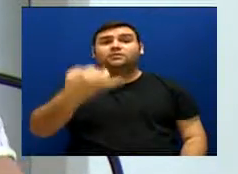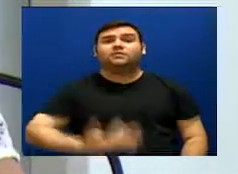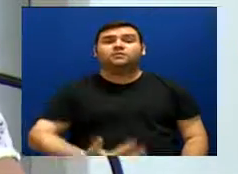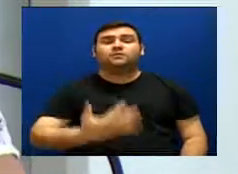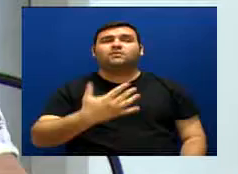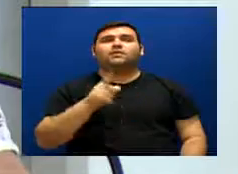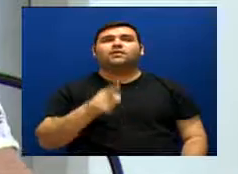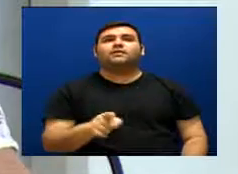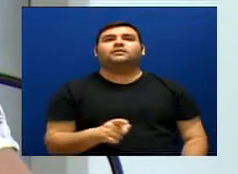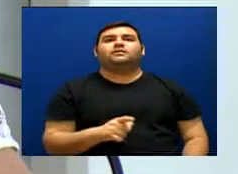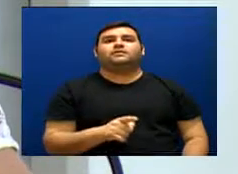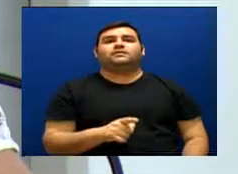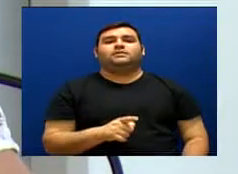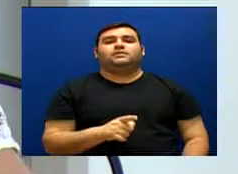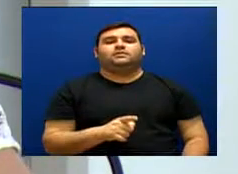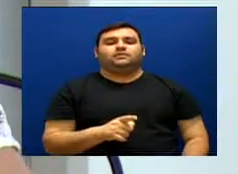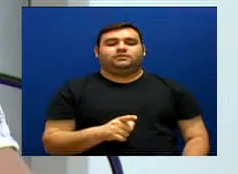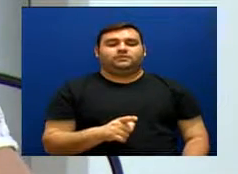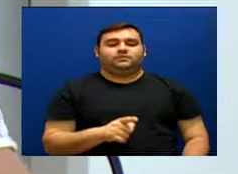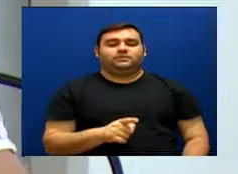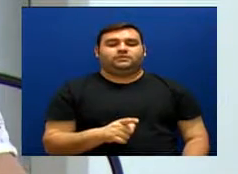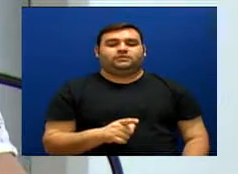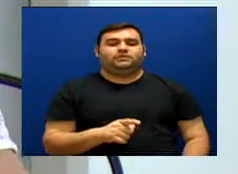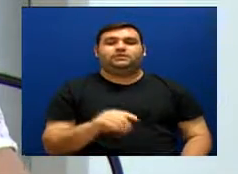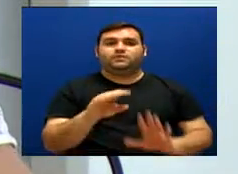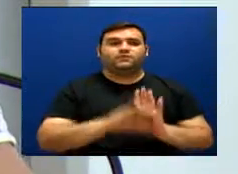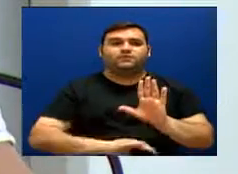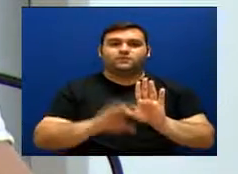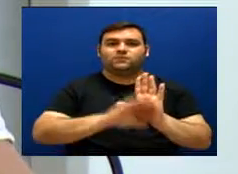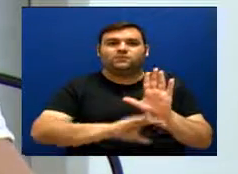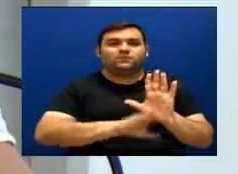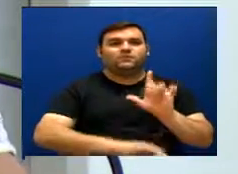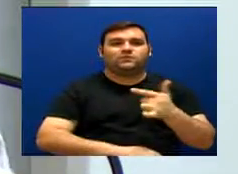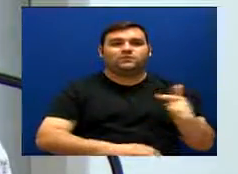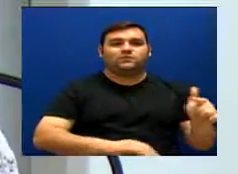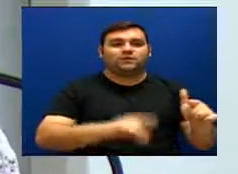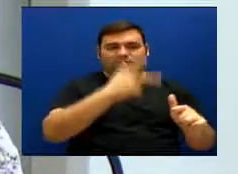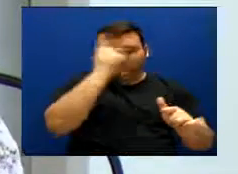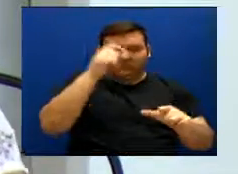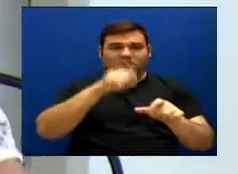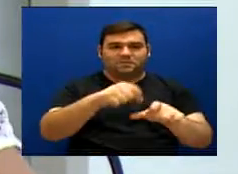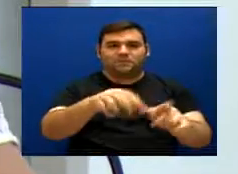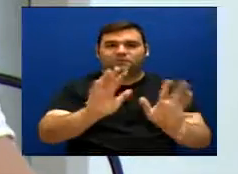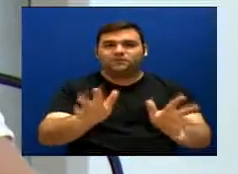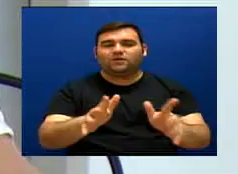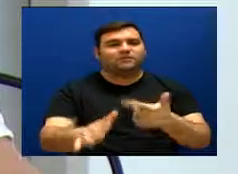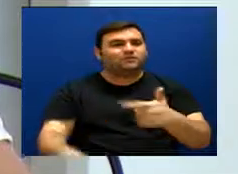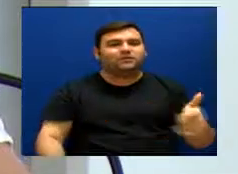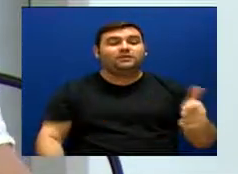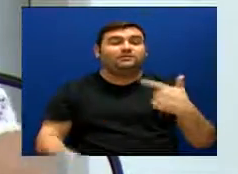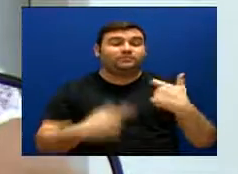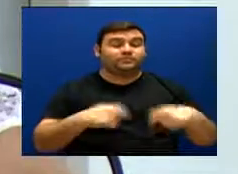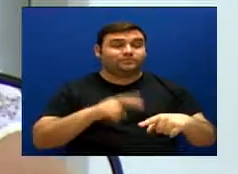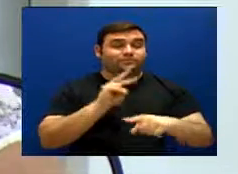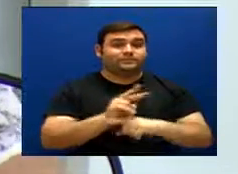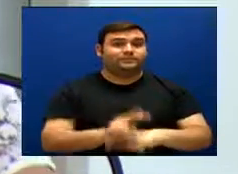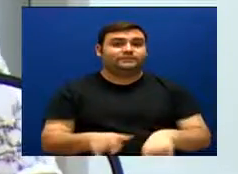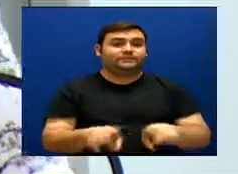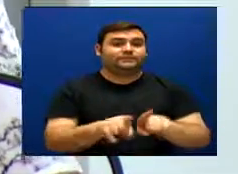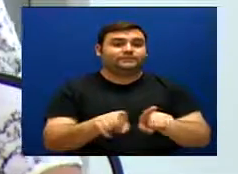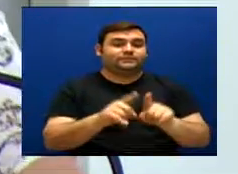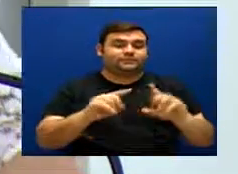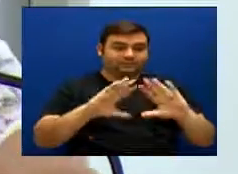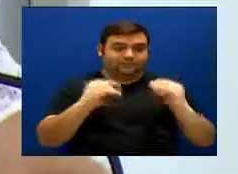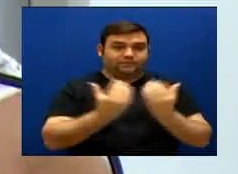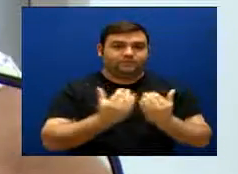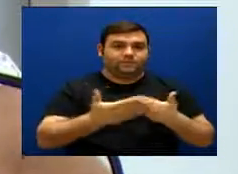está sendo dado desconto para quem tem já o plantio dessa árvore. Então, que seja verificado, né, que essa casa, a